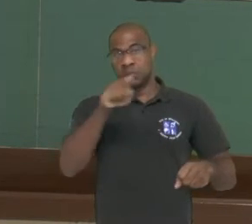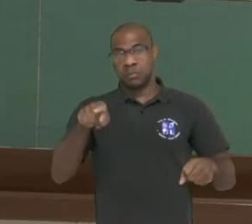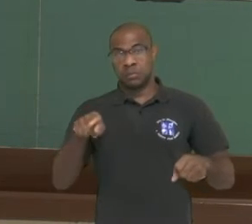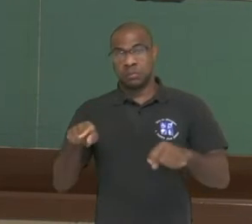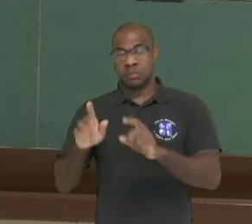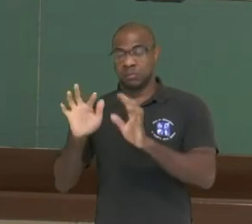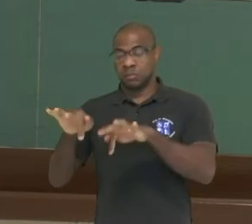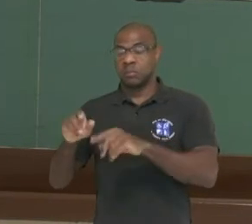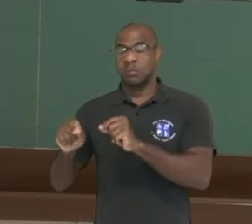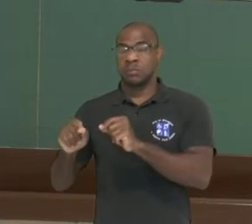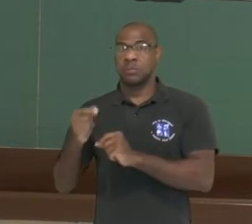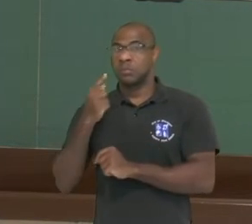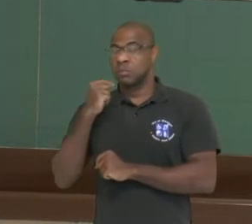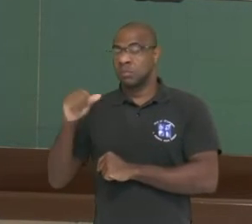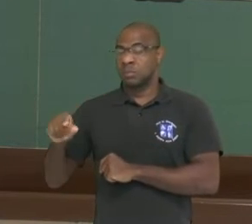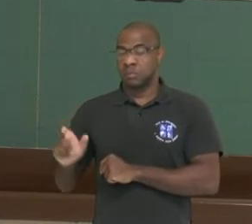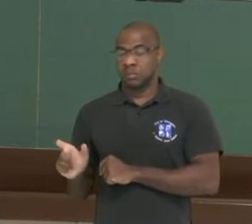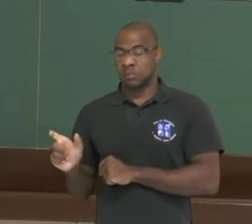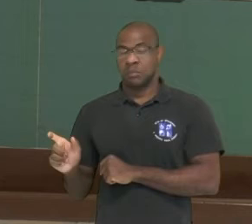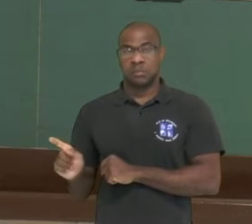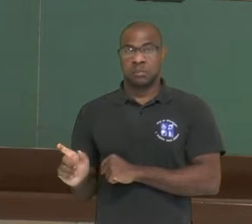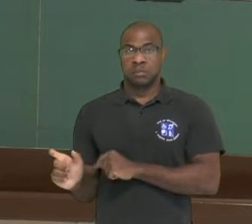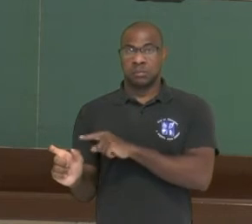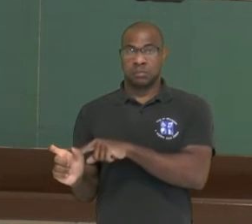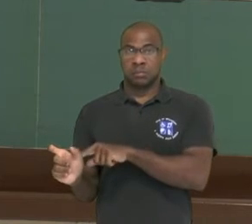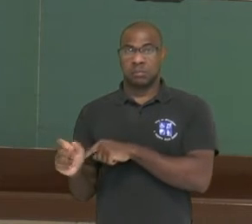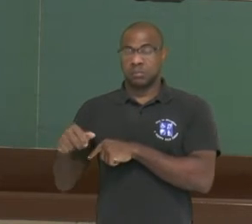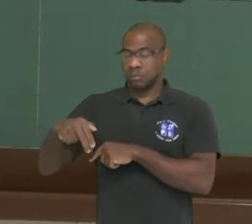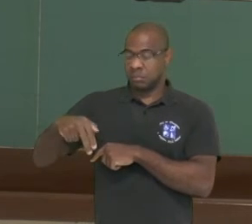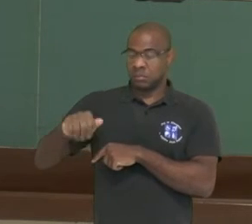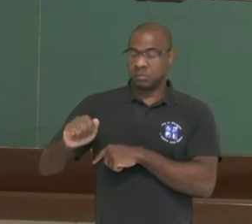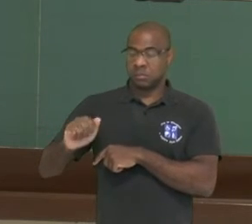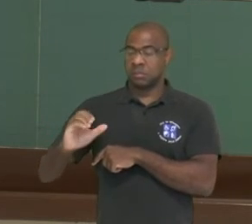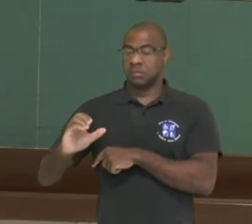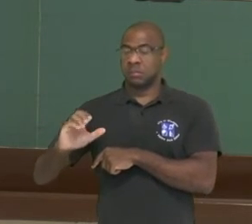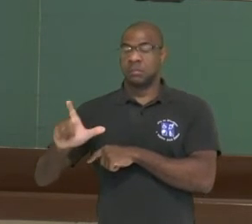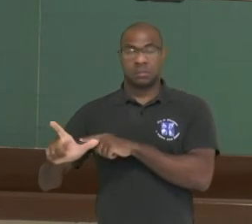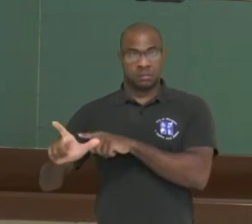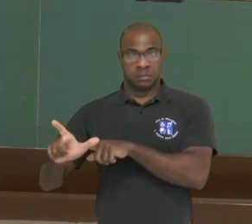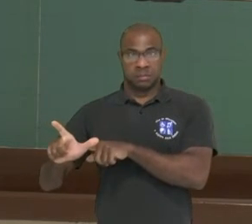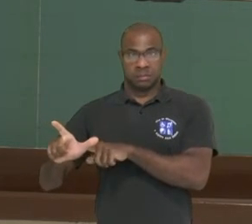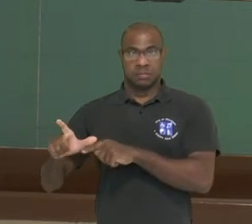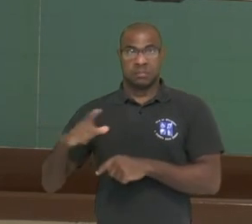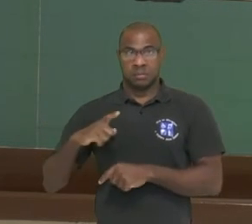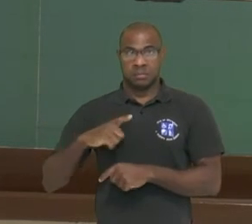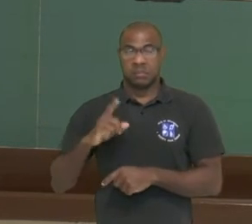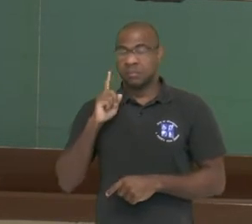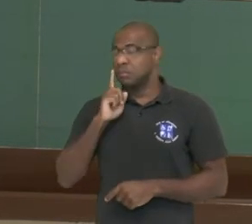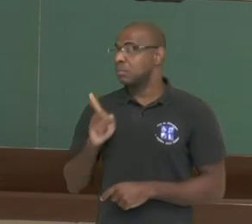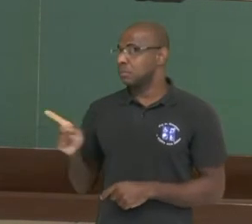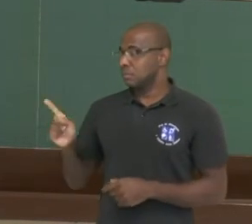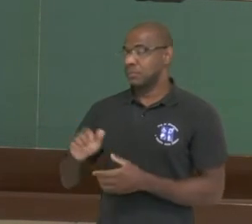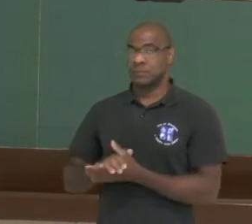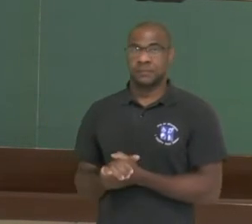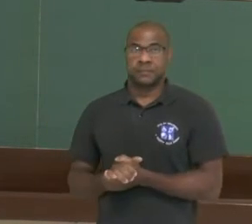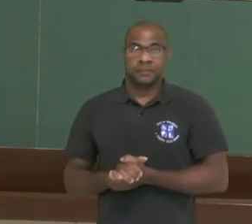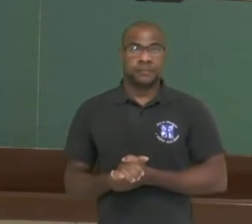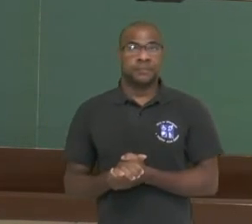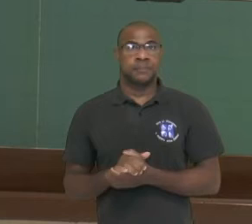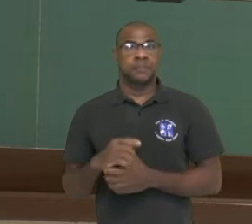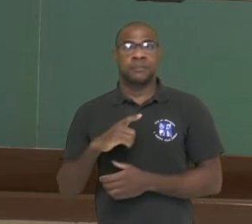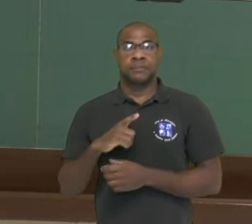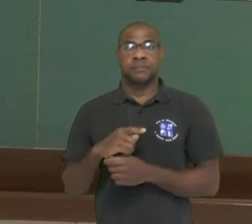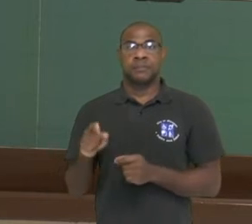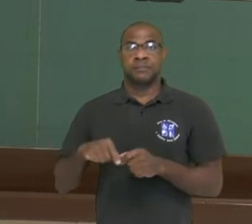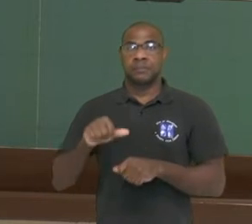do sal, como por exemplo o nosso NaCl, que é o cloreto de sódio, que veio lá do ácido clorídrico,